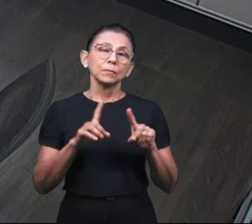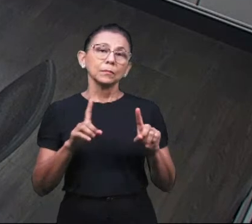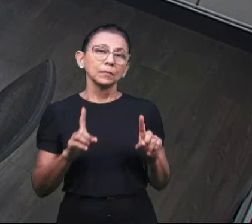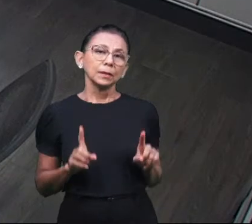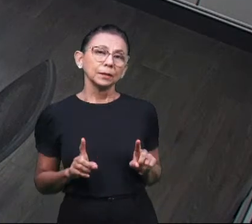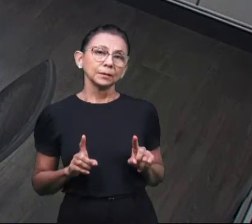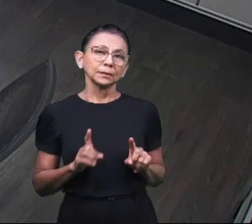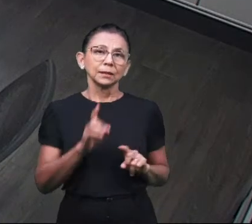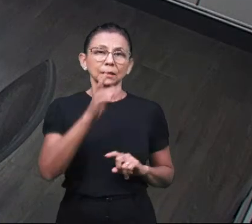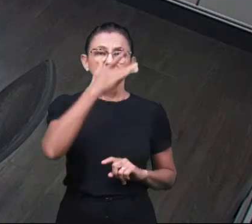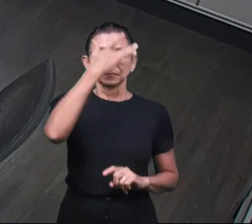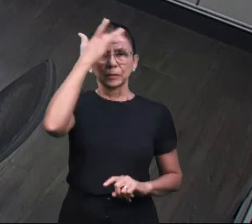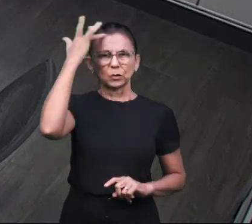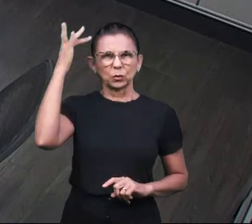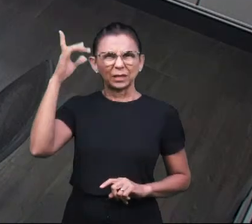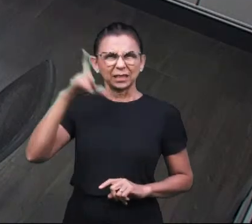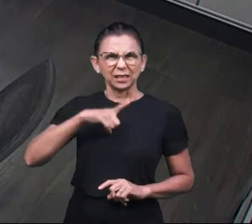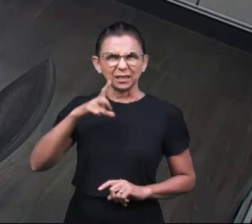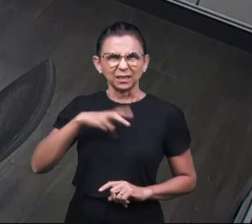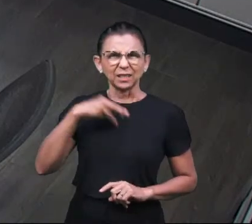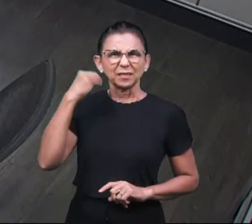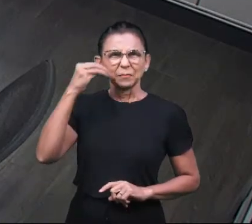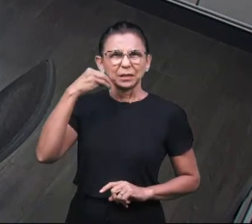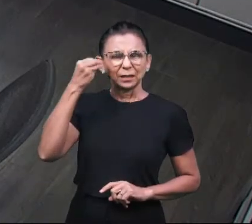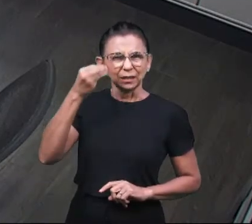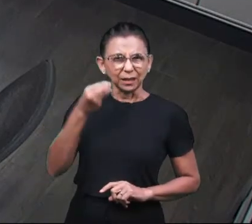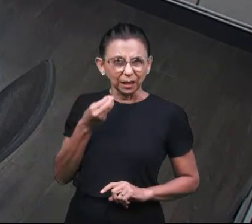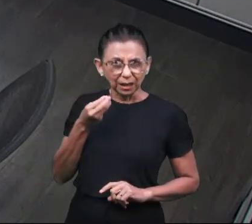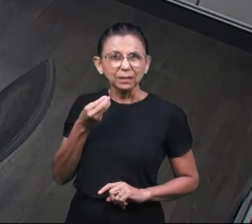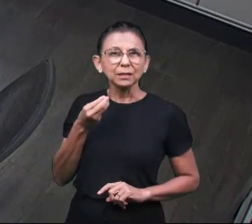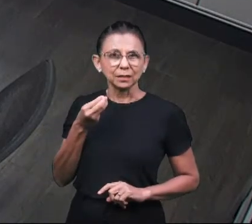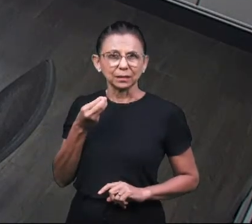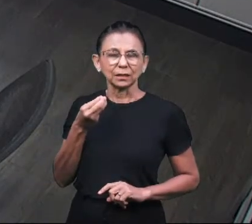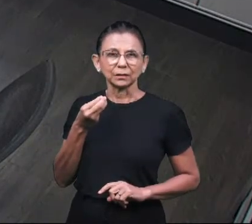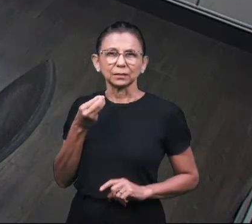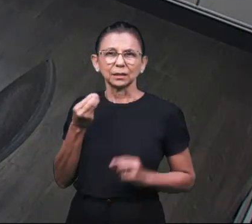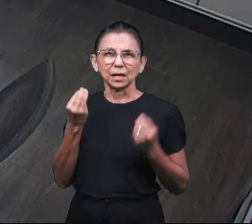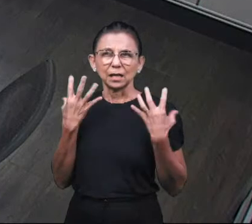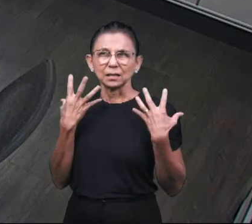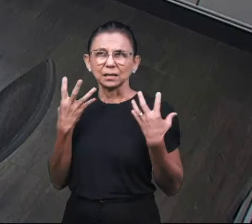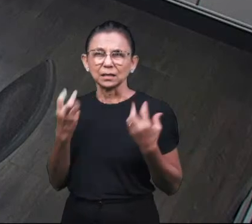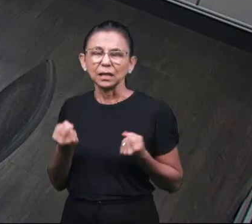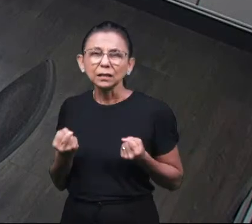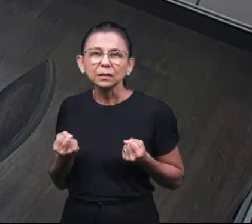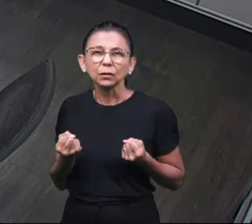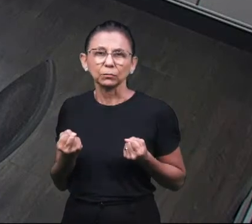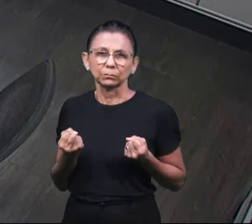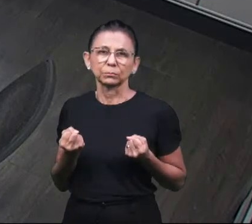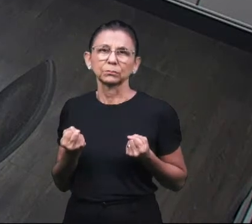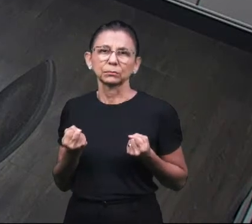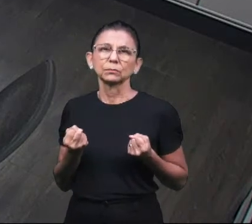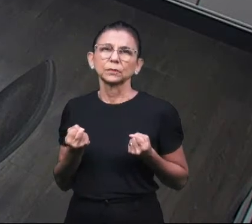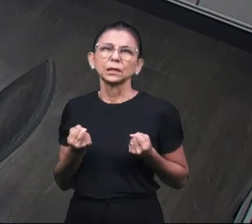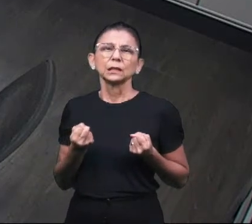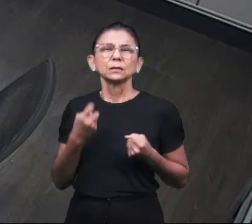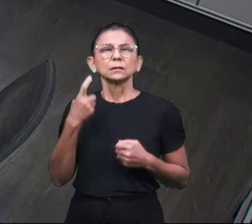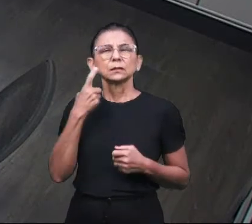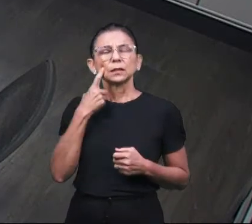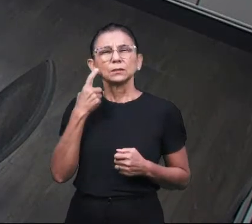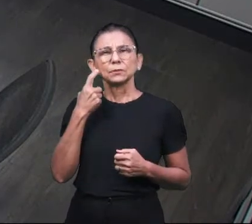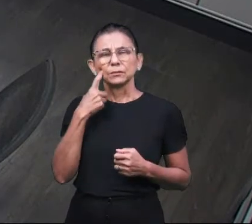têm relatado, aqueles que se entregam a viver a experiência, têm relatado um crescimento,